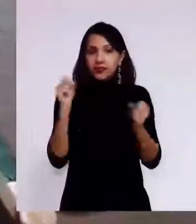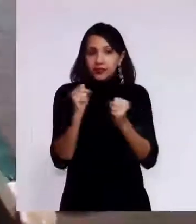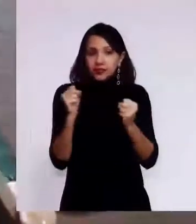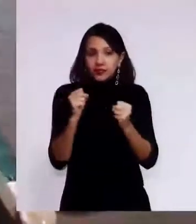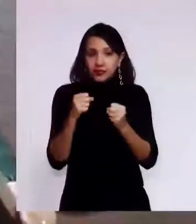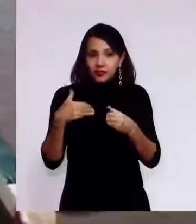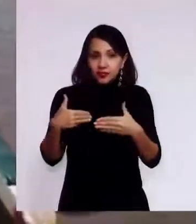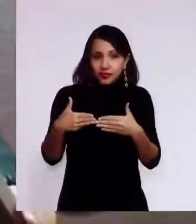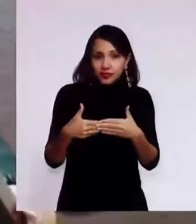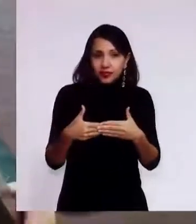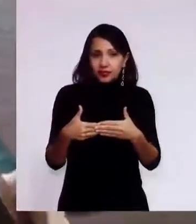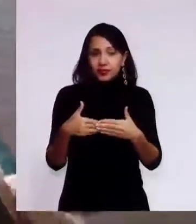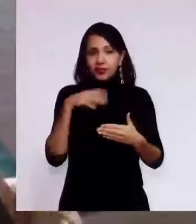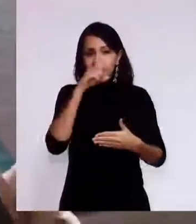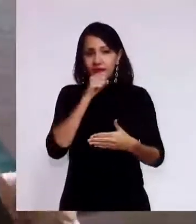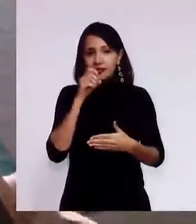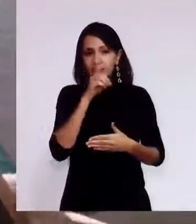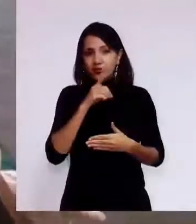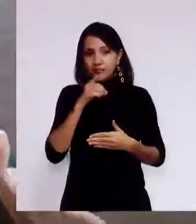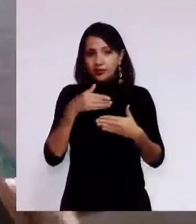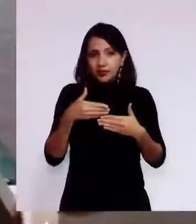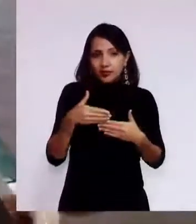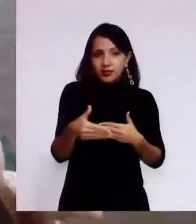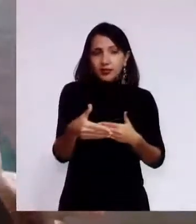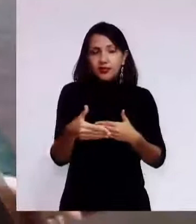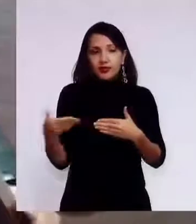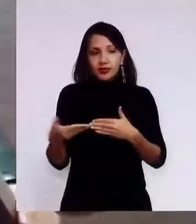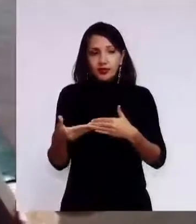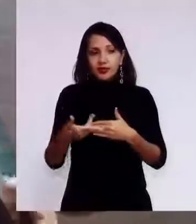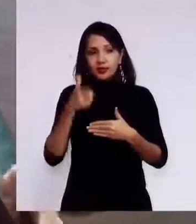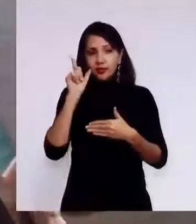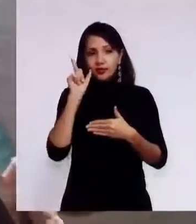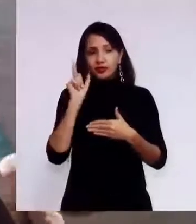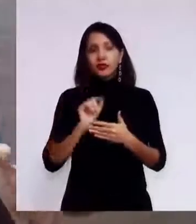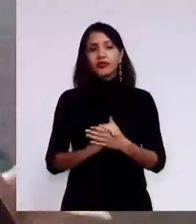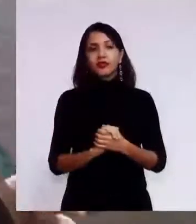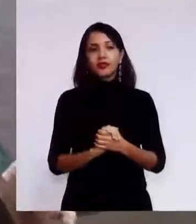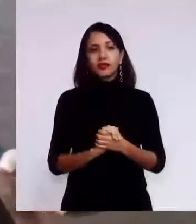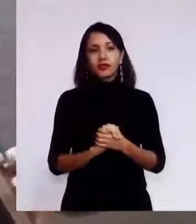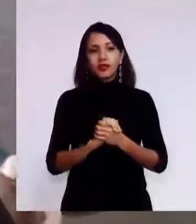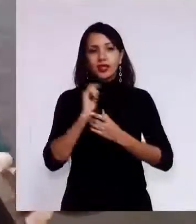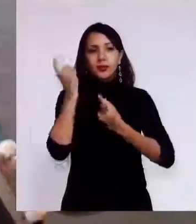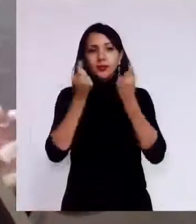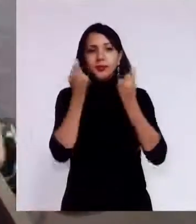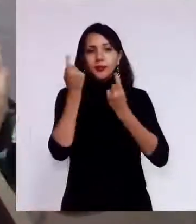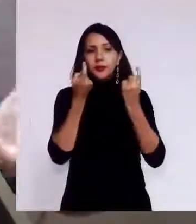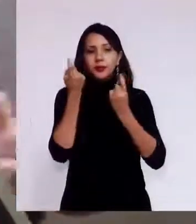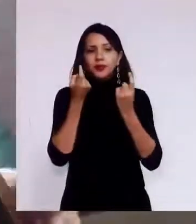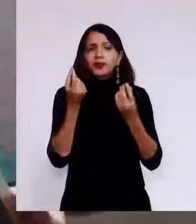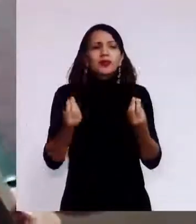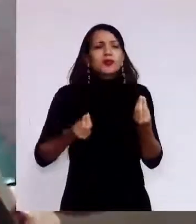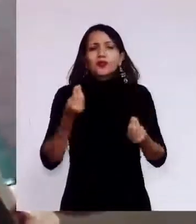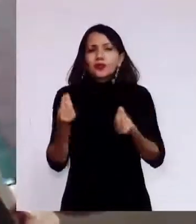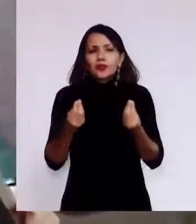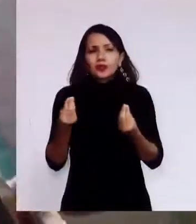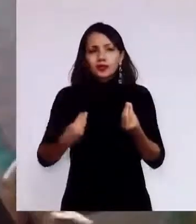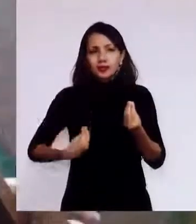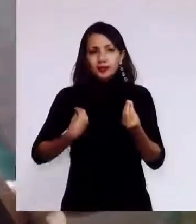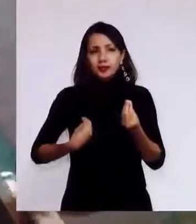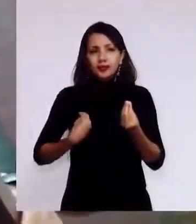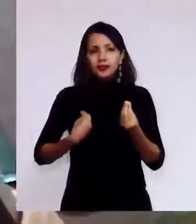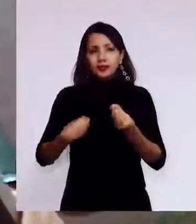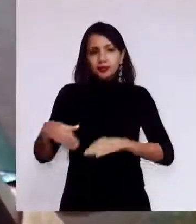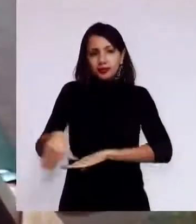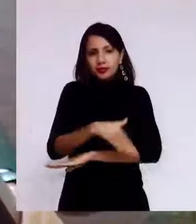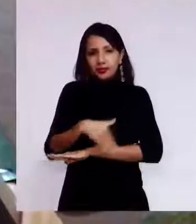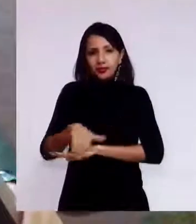semana e a partir de agora, né, de ontem, a preocupação deles era a seguinte, como que o morador de rua ele vai